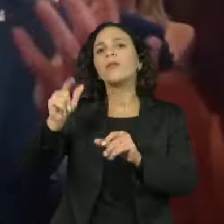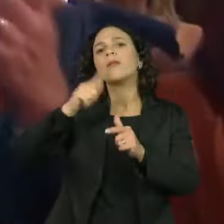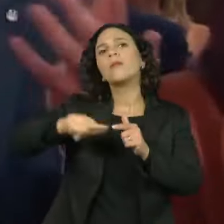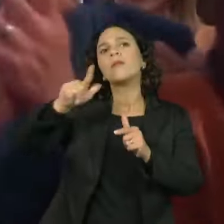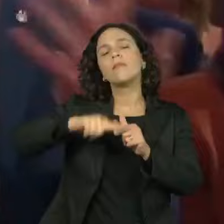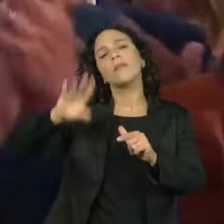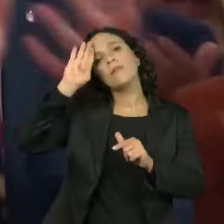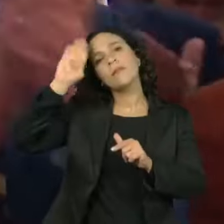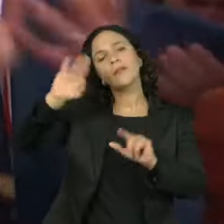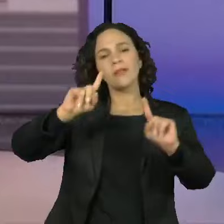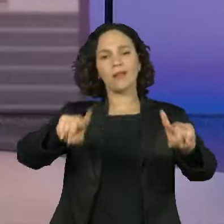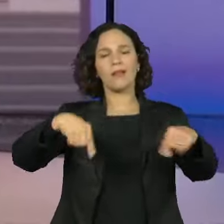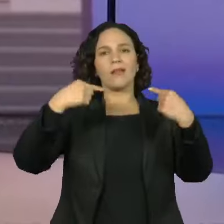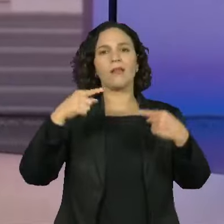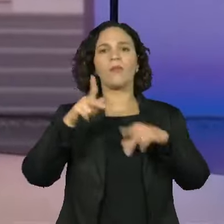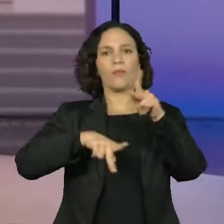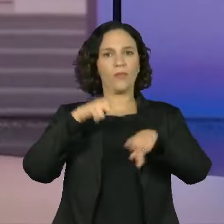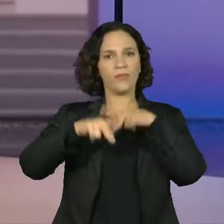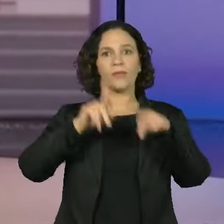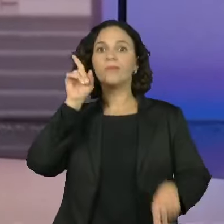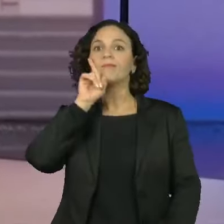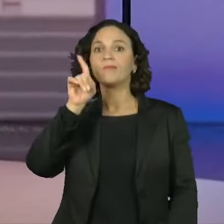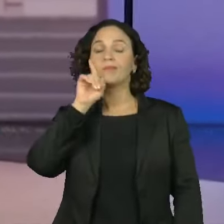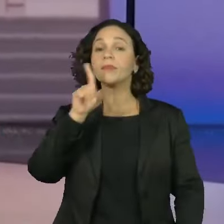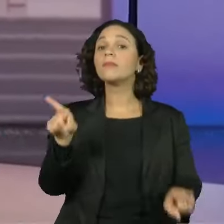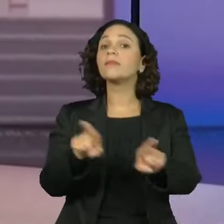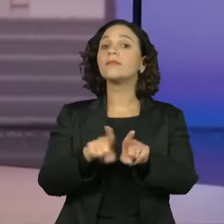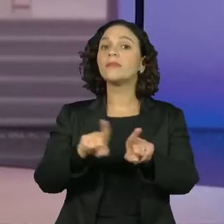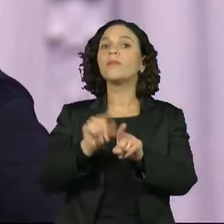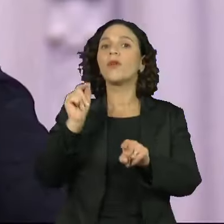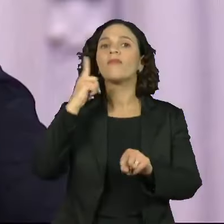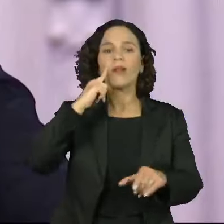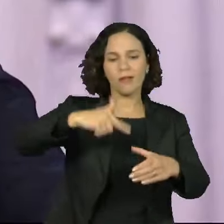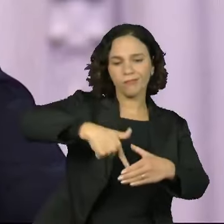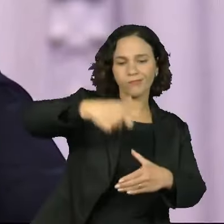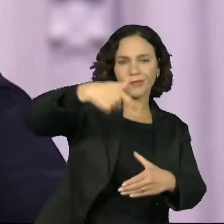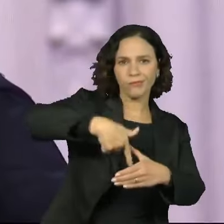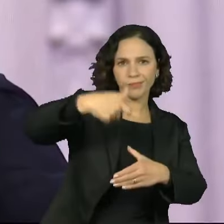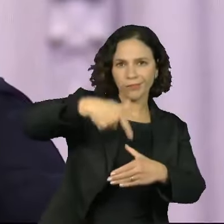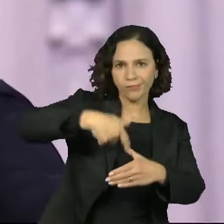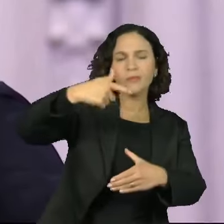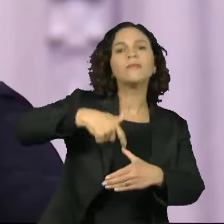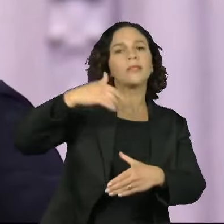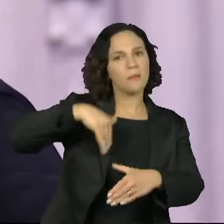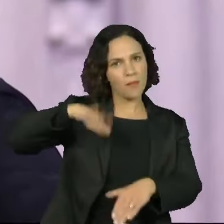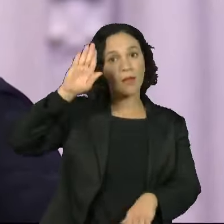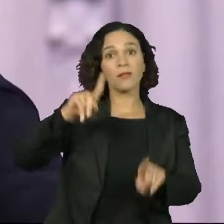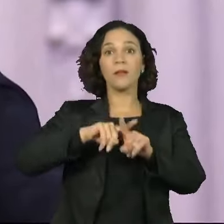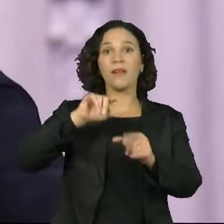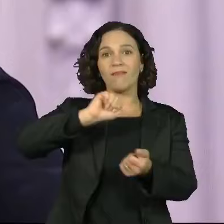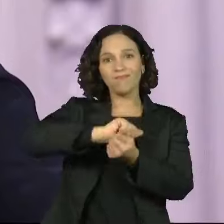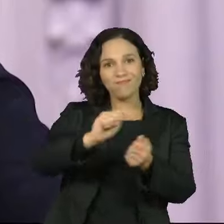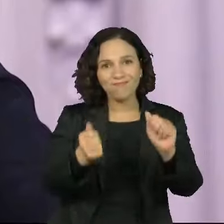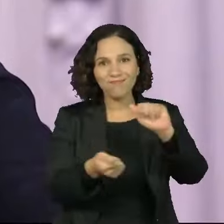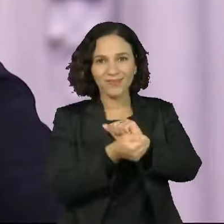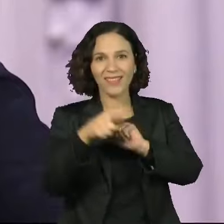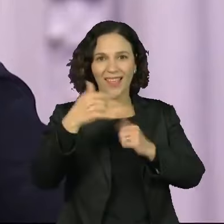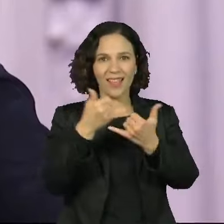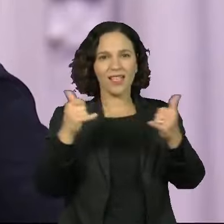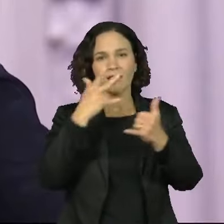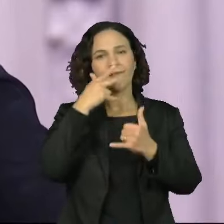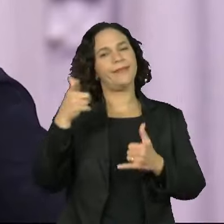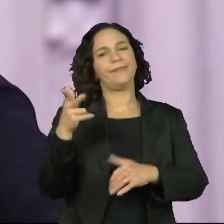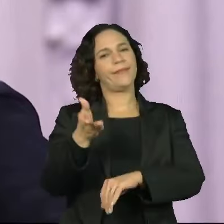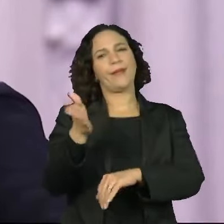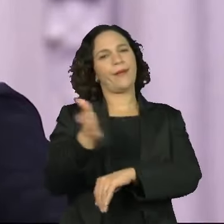enfrentados pelos americanos ele prometeu aumentar a exploração de petróleo chamou a transição energética de golpe verde e ignorou